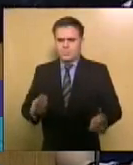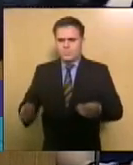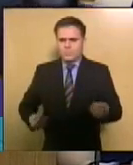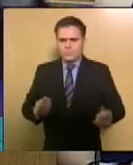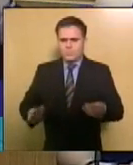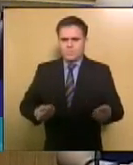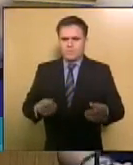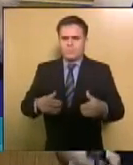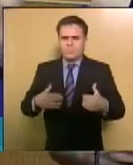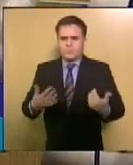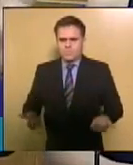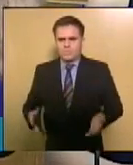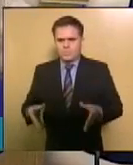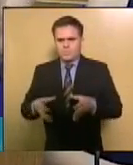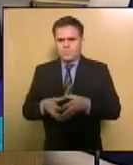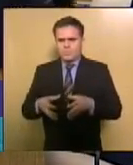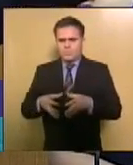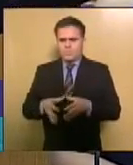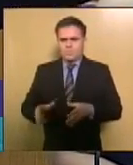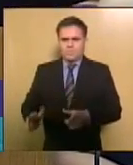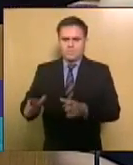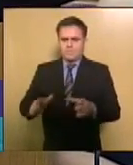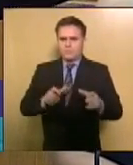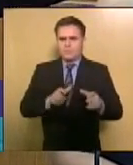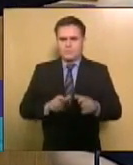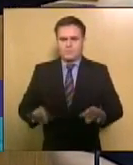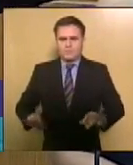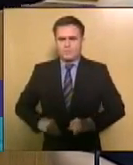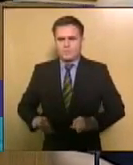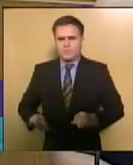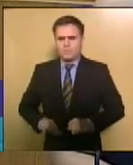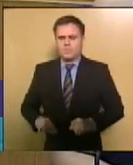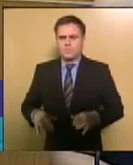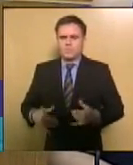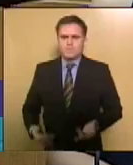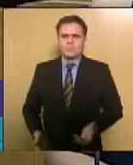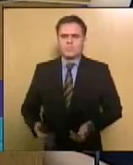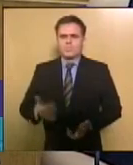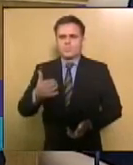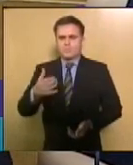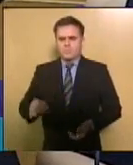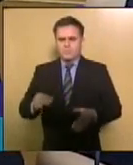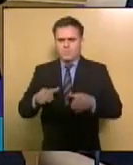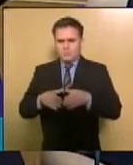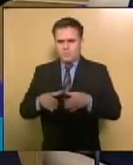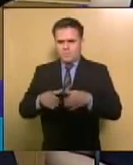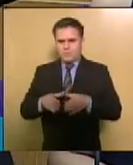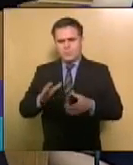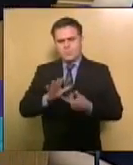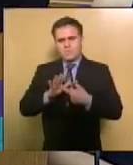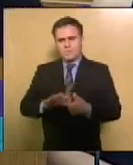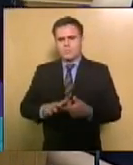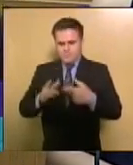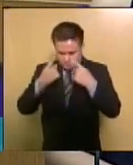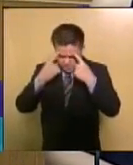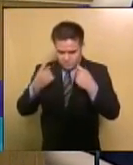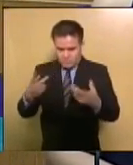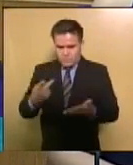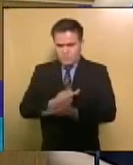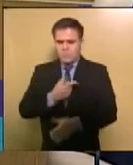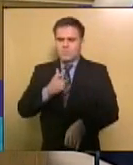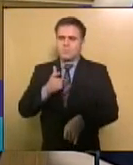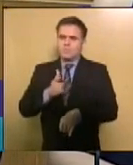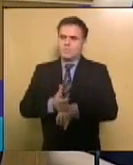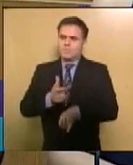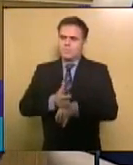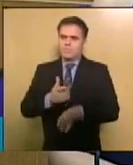são os grupos distribuição menor chance de sofrer homicídio a 10º grupo com mais chance de sofrer homicídio Então se a gente pegar os